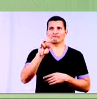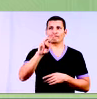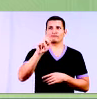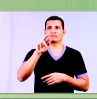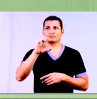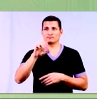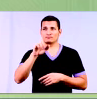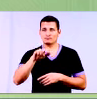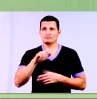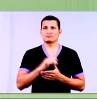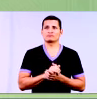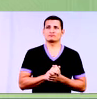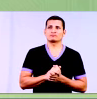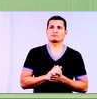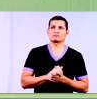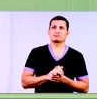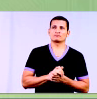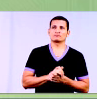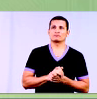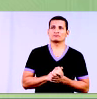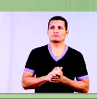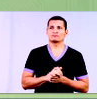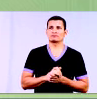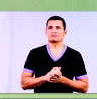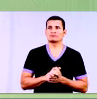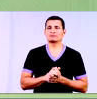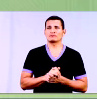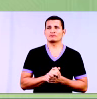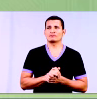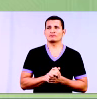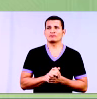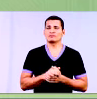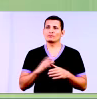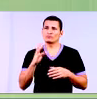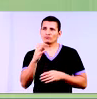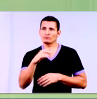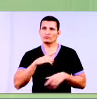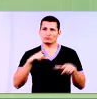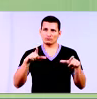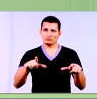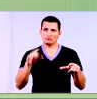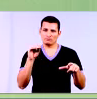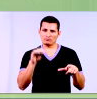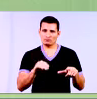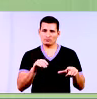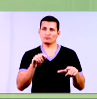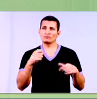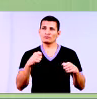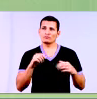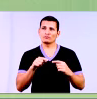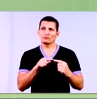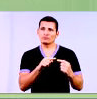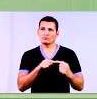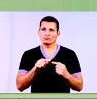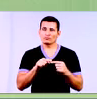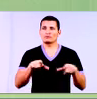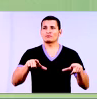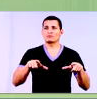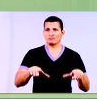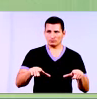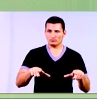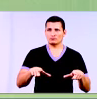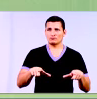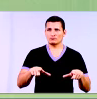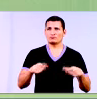que tudo isso está preso à placa-mãe. Então eu tenho que ter compatibilidade entre eles e eu tenho que ter uma placa-mãe também que